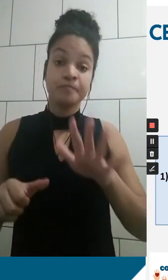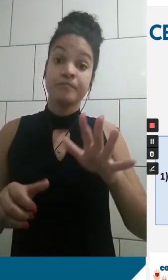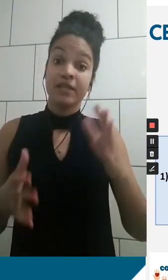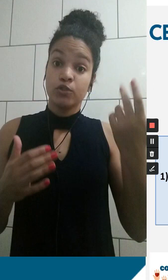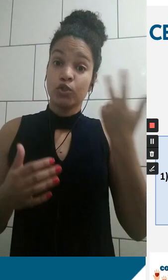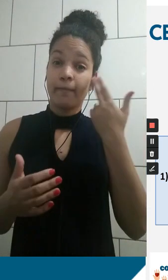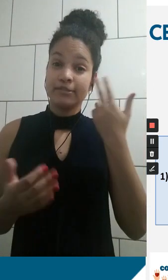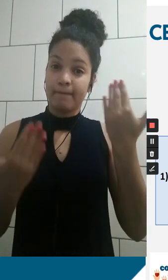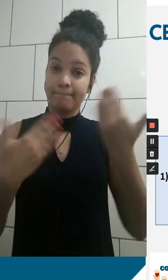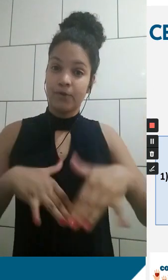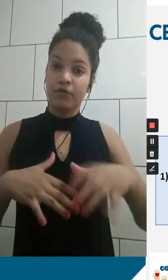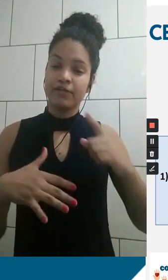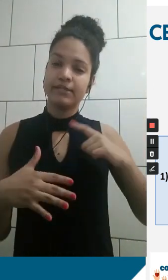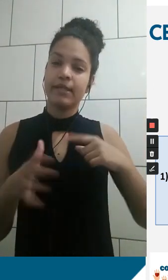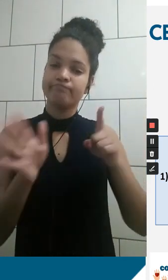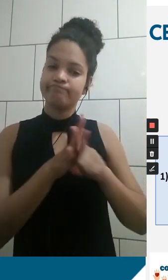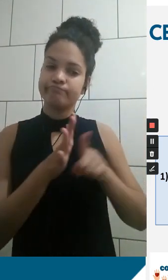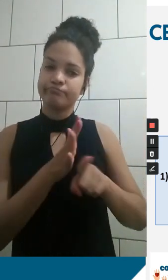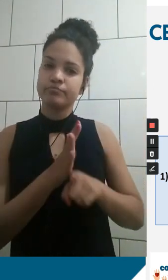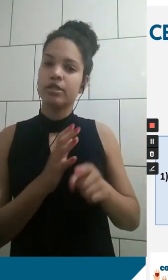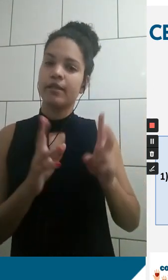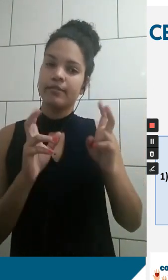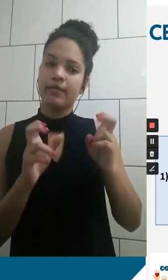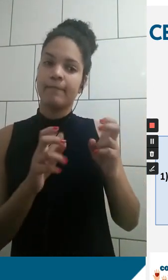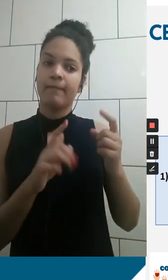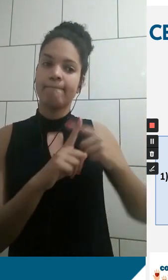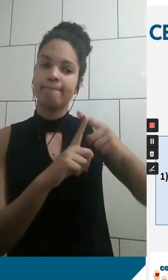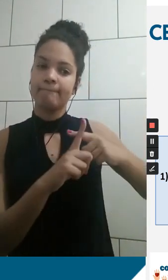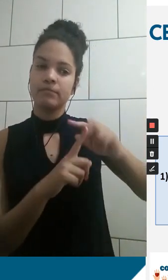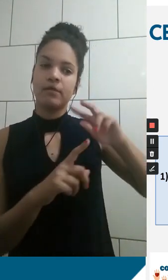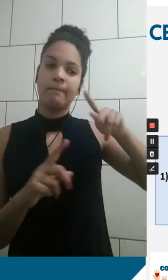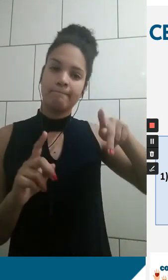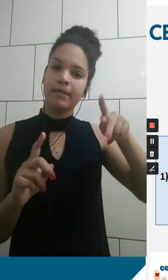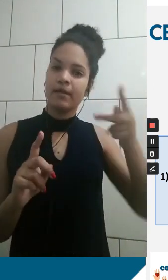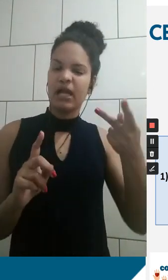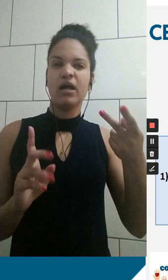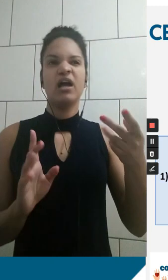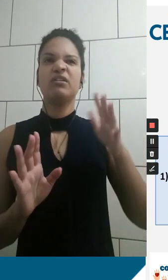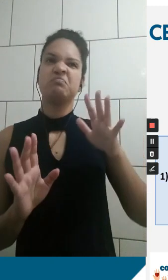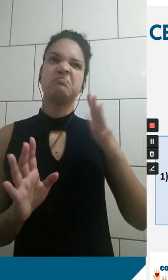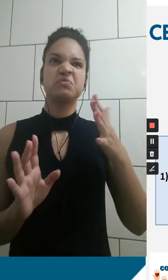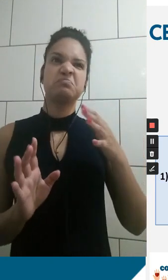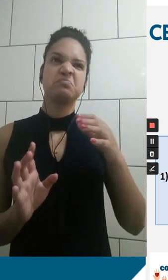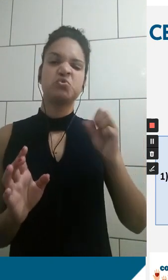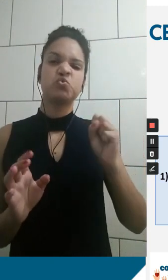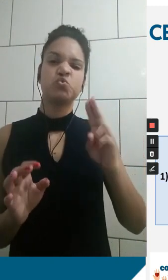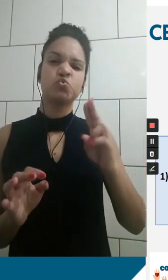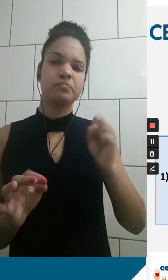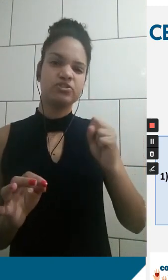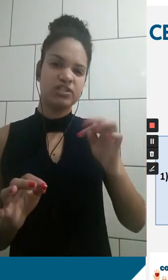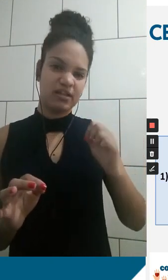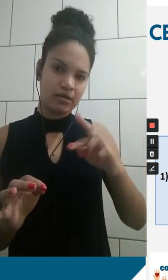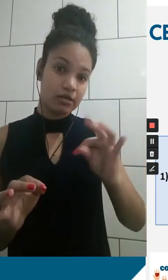à ação de temperatura e pH. E também um pouco de concentração de substratos. De inibidores, não muito. Mas eu achei